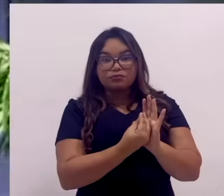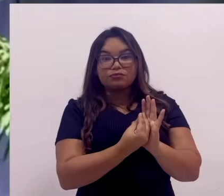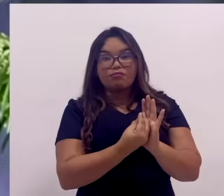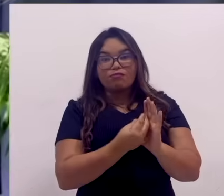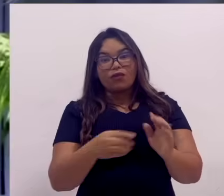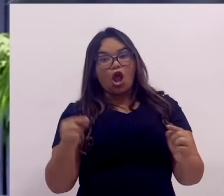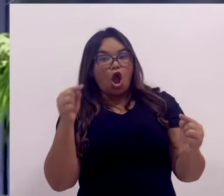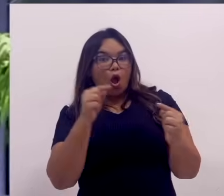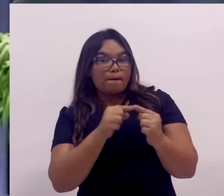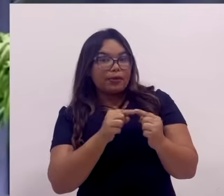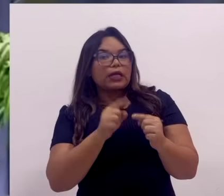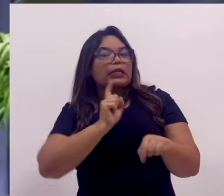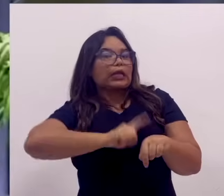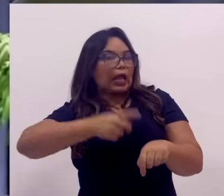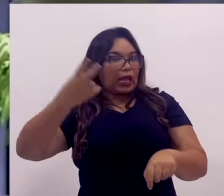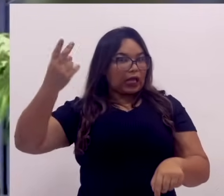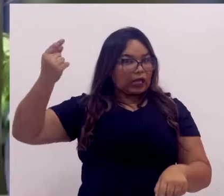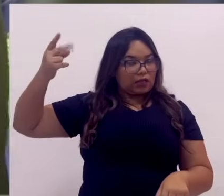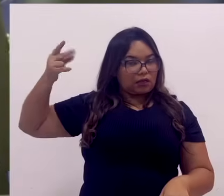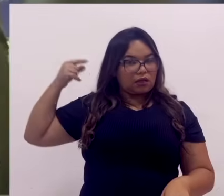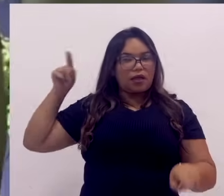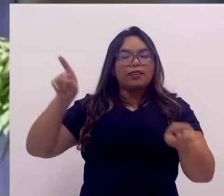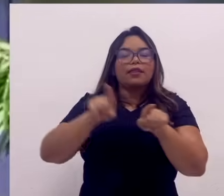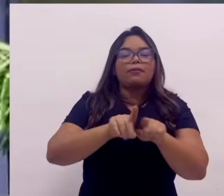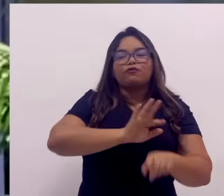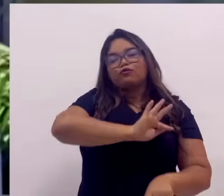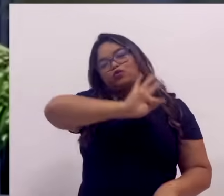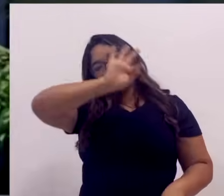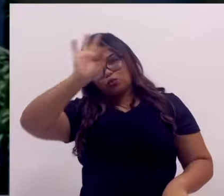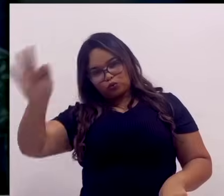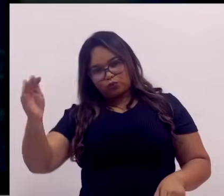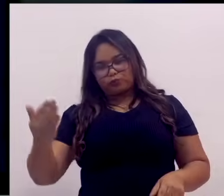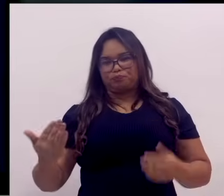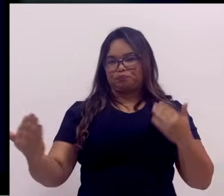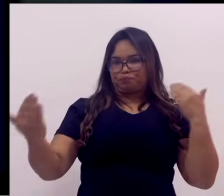tempo, mas também uma aplicação ao futuro.